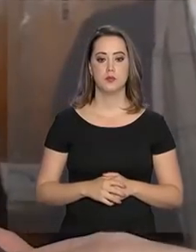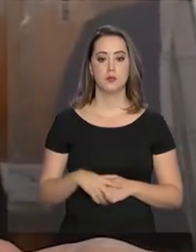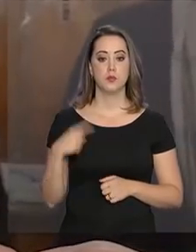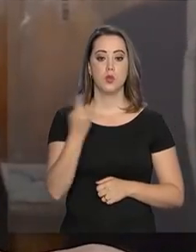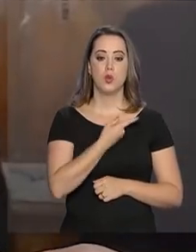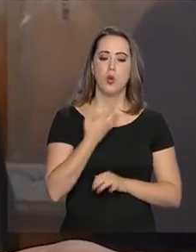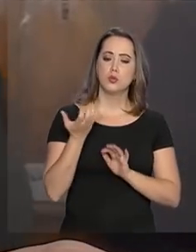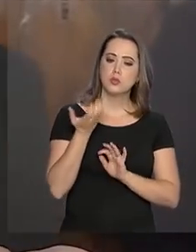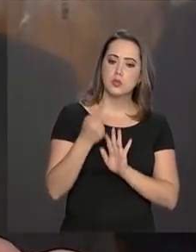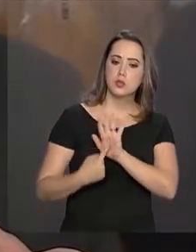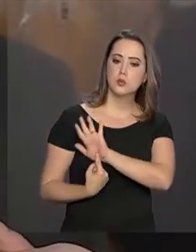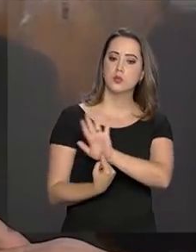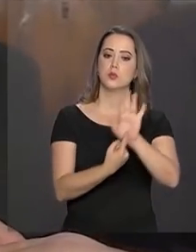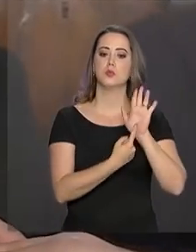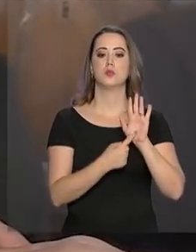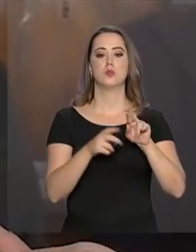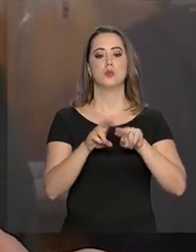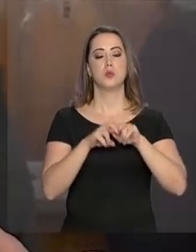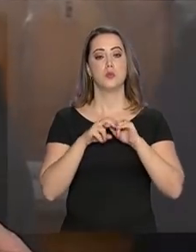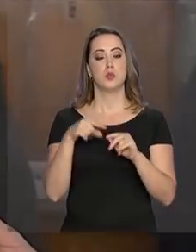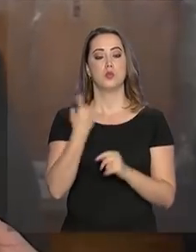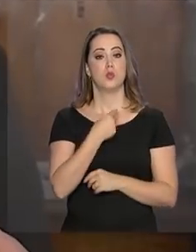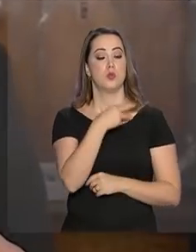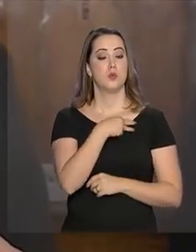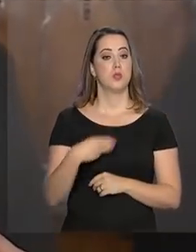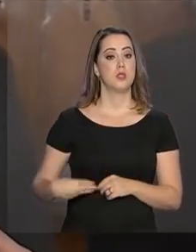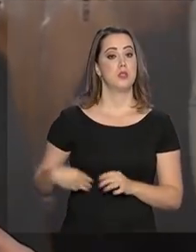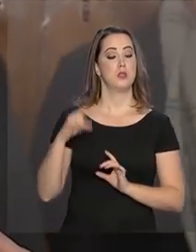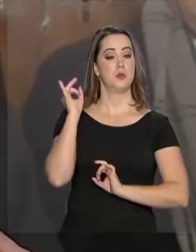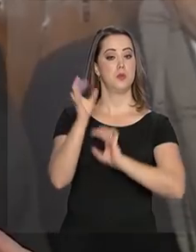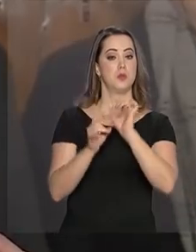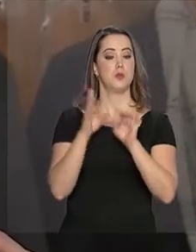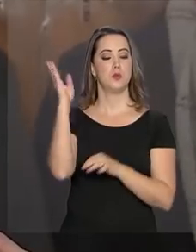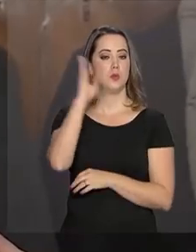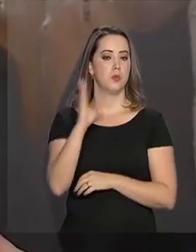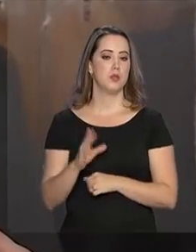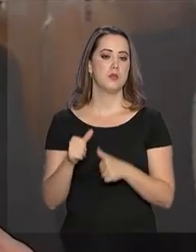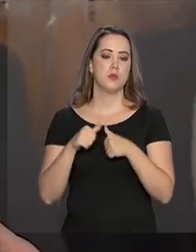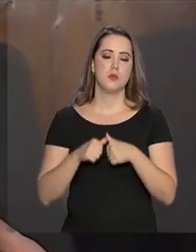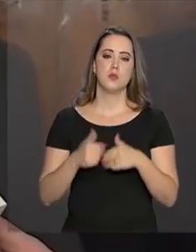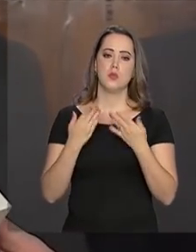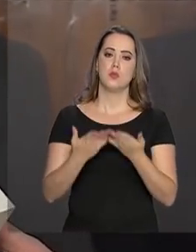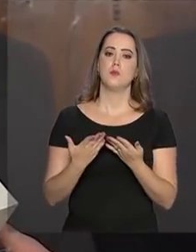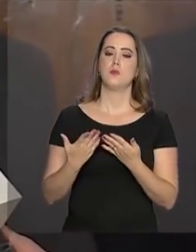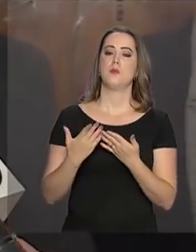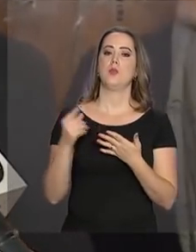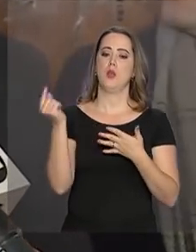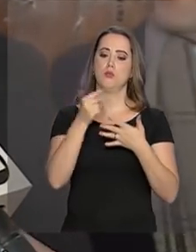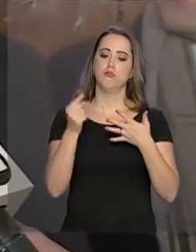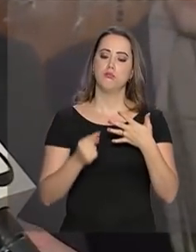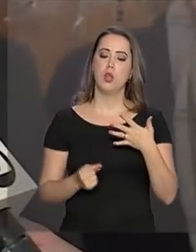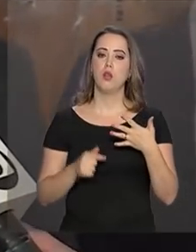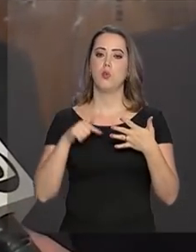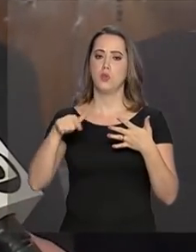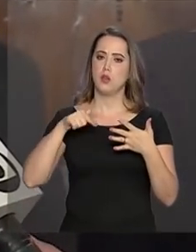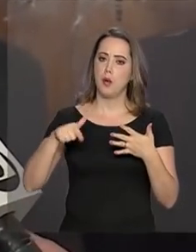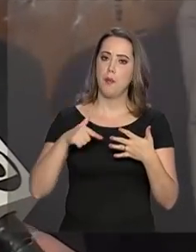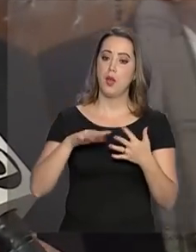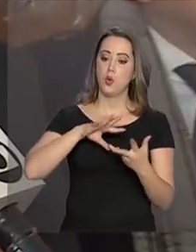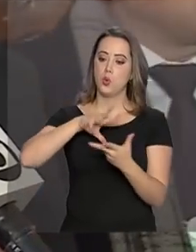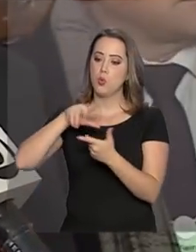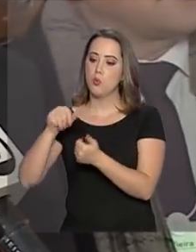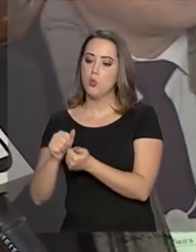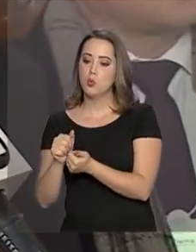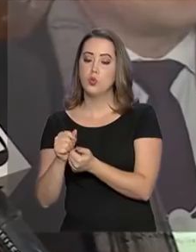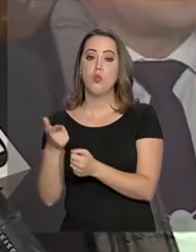mostrar, via nosso ministro em especial, que o Brasil está tomando medidas para que o mundo